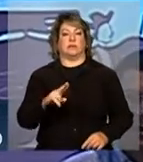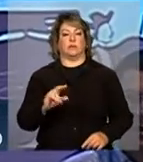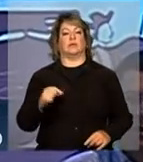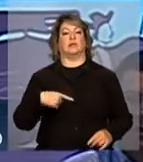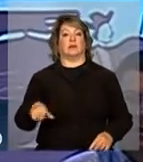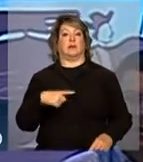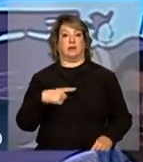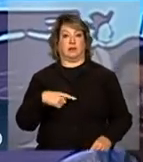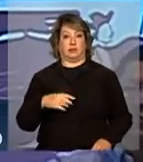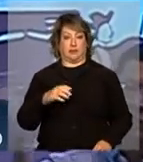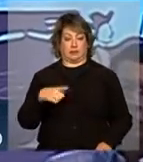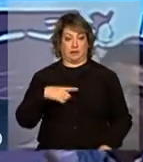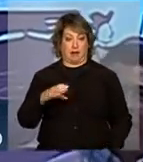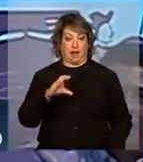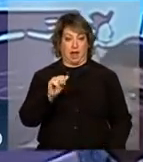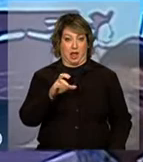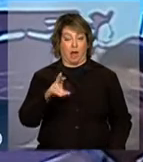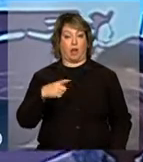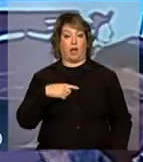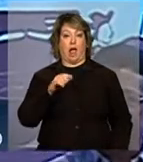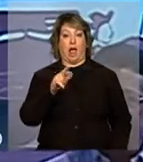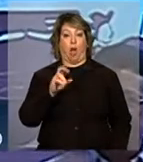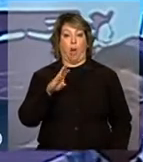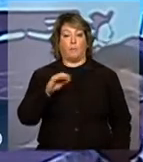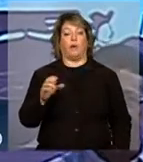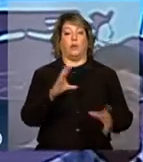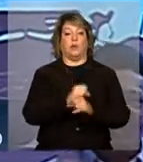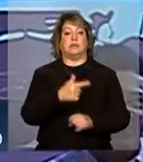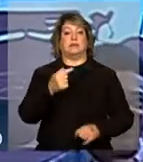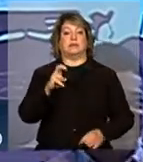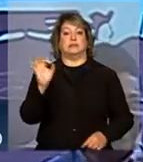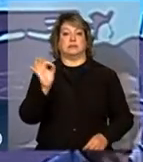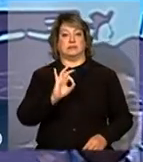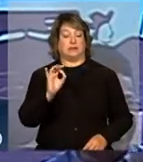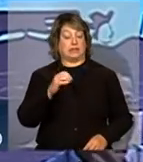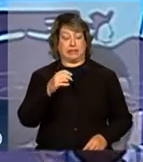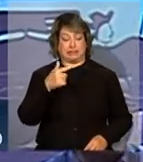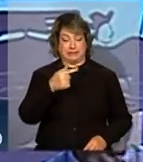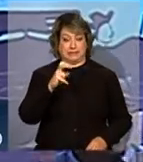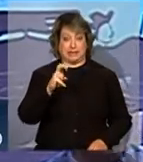para R$ 75,00 e do sisal foi para